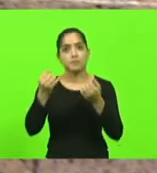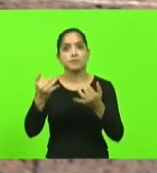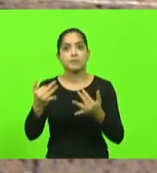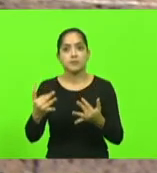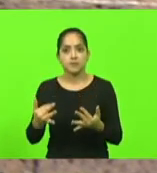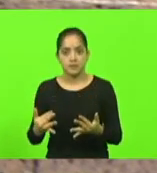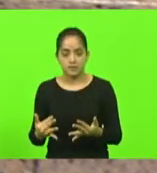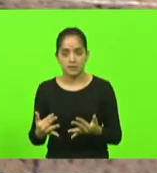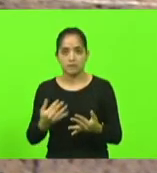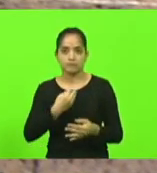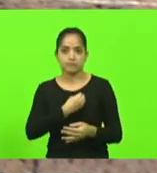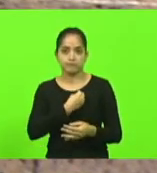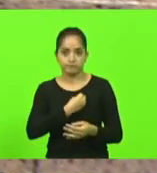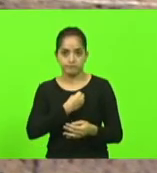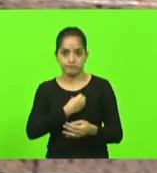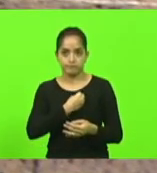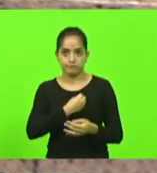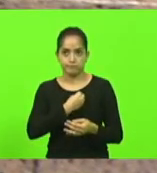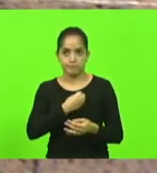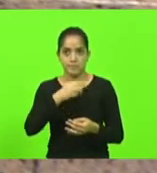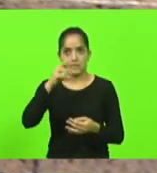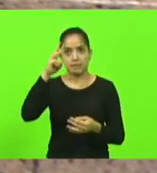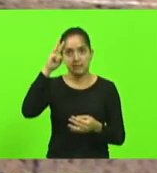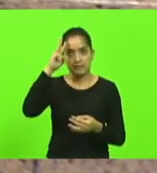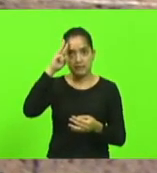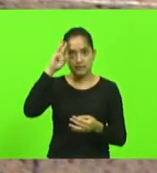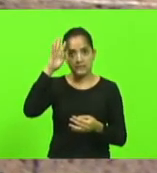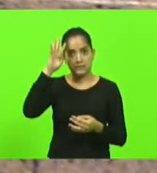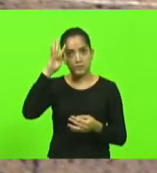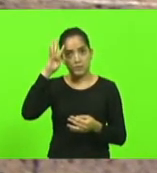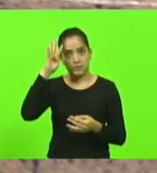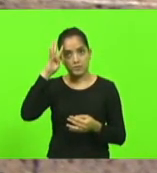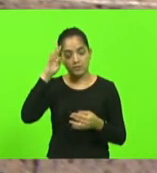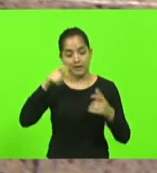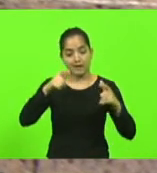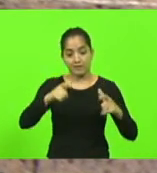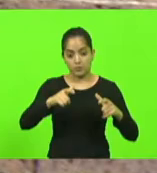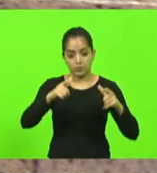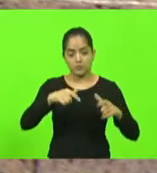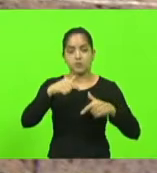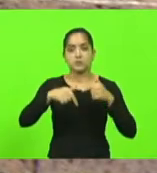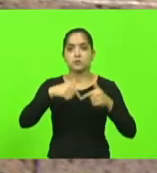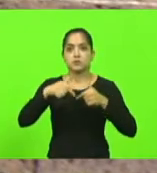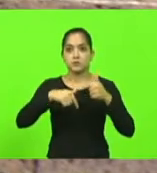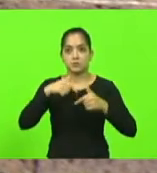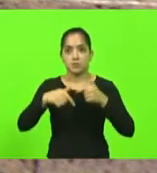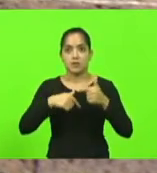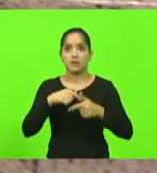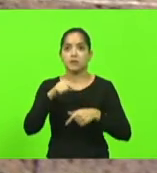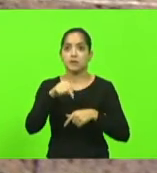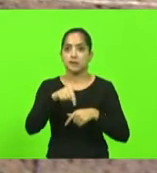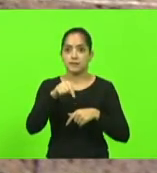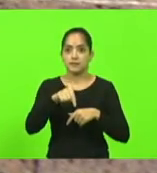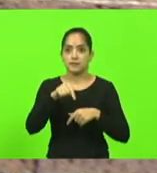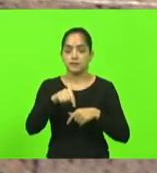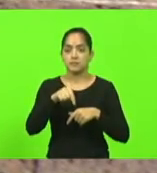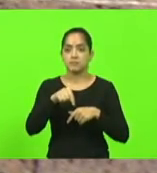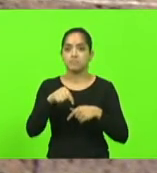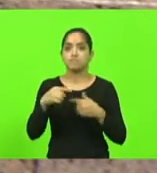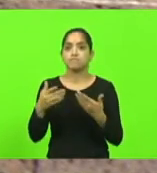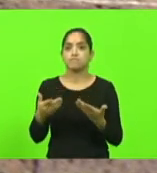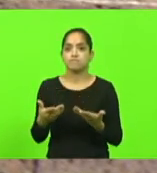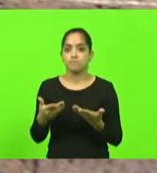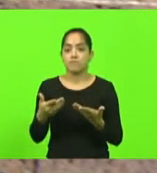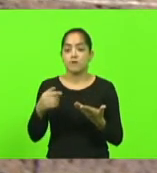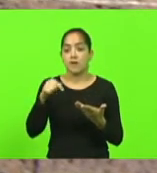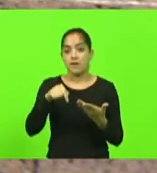efetivamente nós estarmos aqui pelo menos na terça e na quarta. Primeiro, esse é o nosso local de trabalho, é aqui, essa é a nossa casa, é aqui